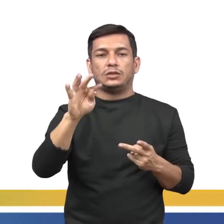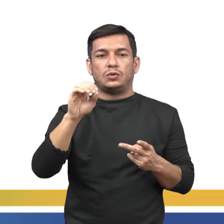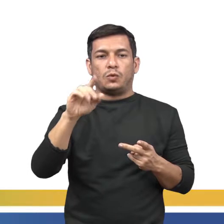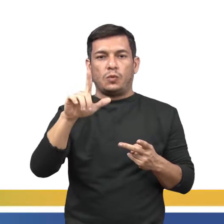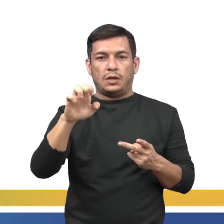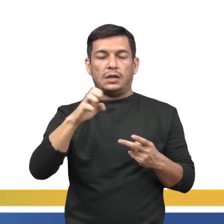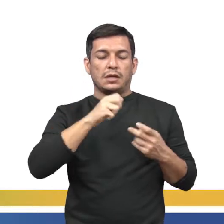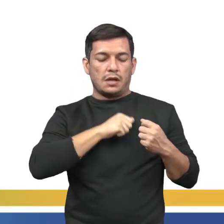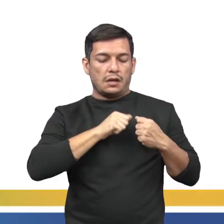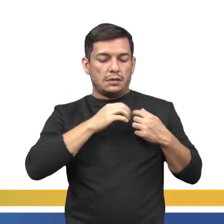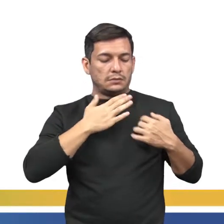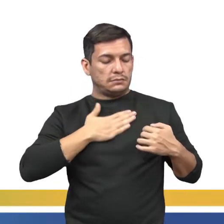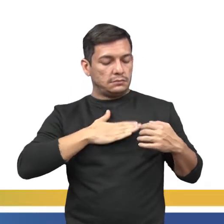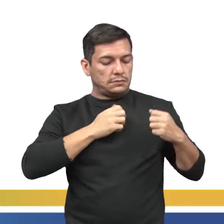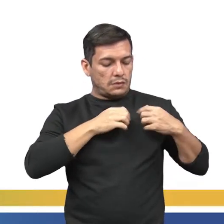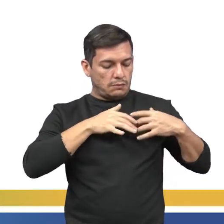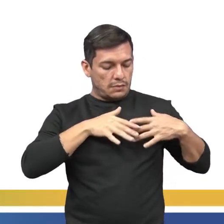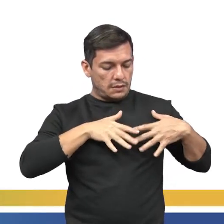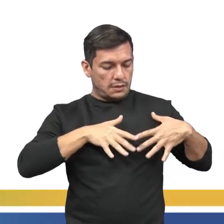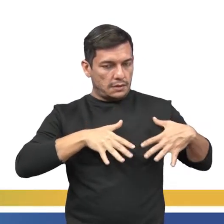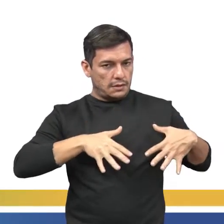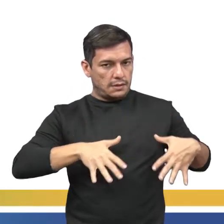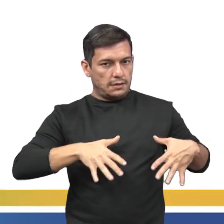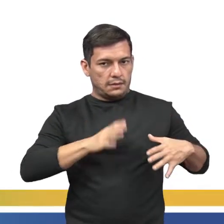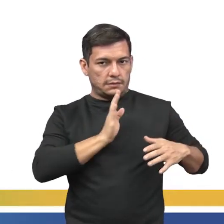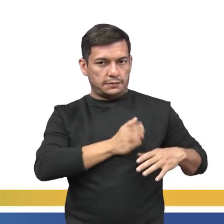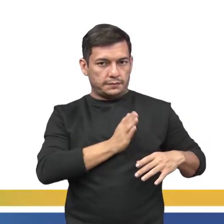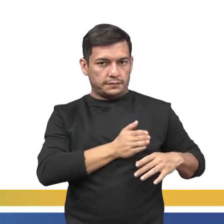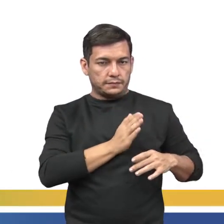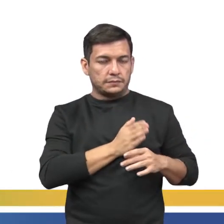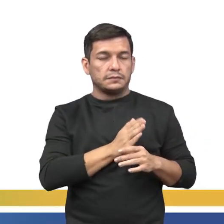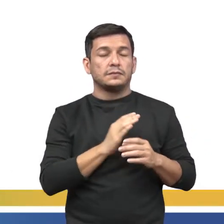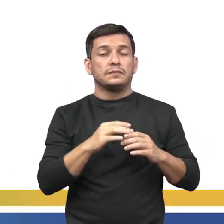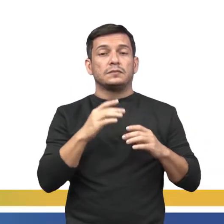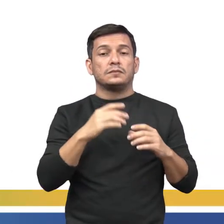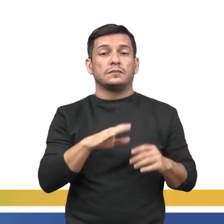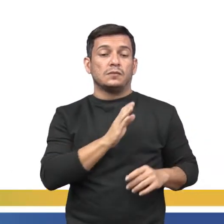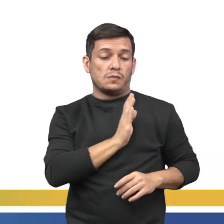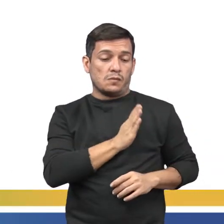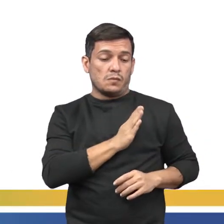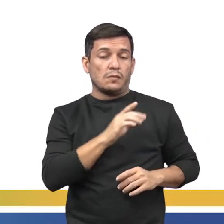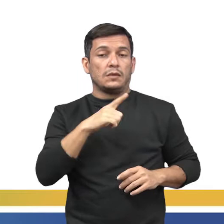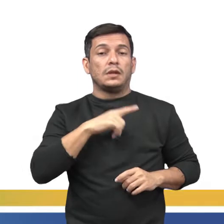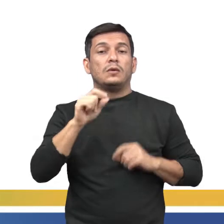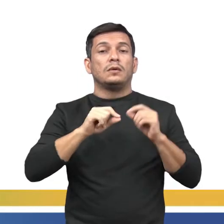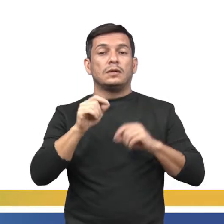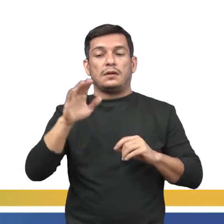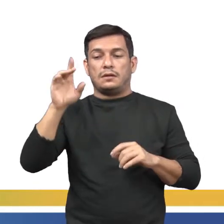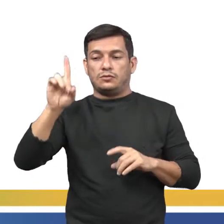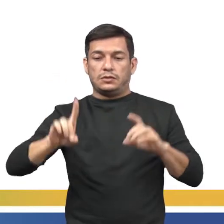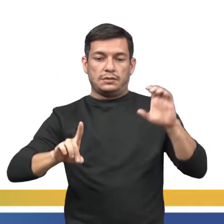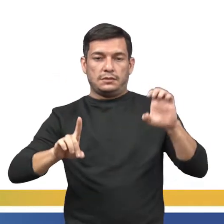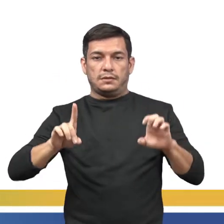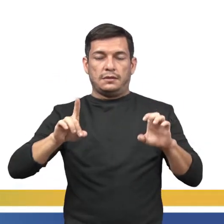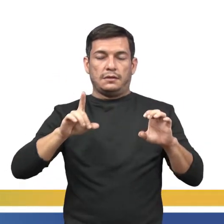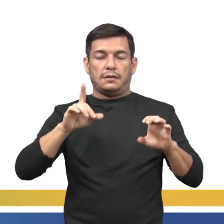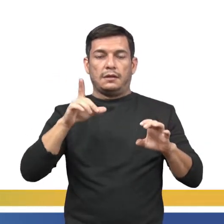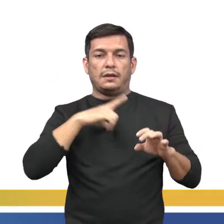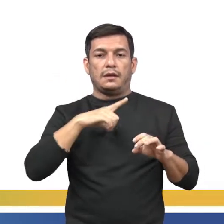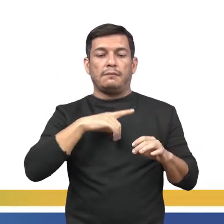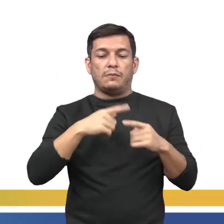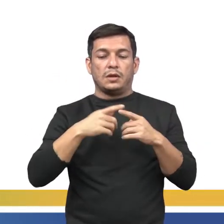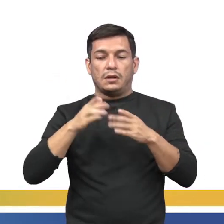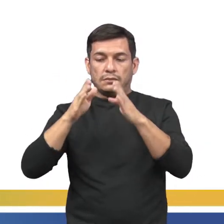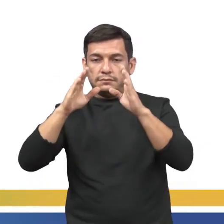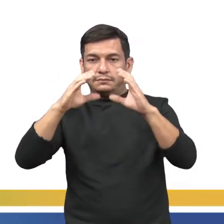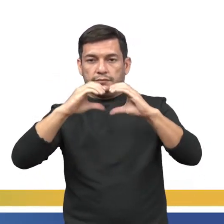é o relaxamento do coração. Os lados do coração, eles vão ter funções diferentes, porque um